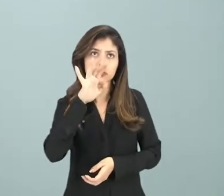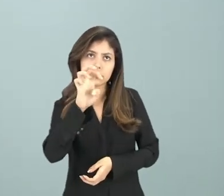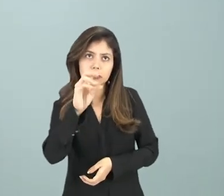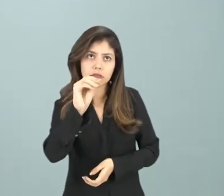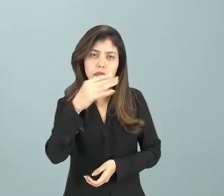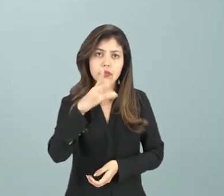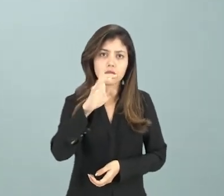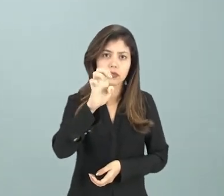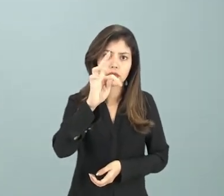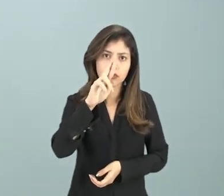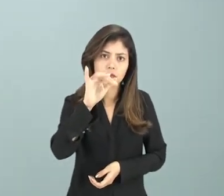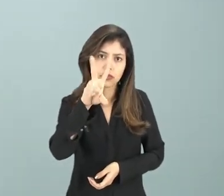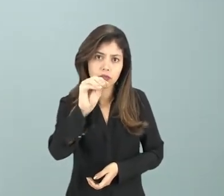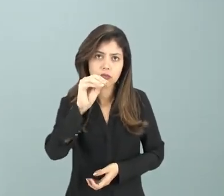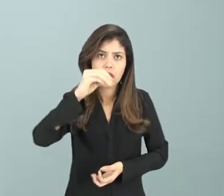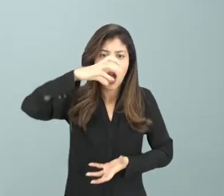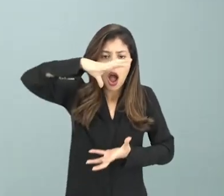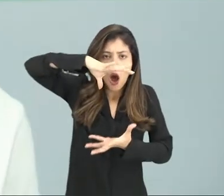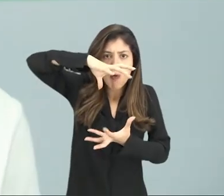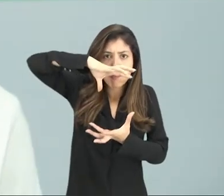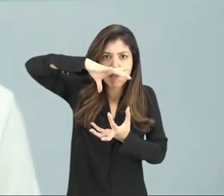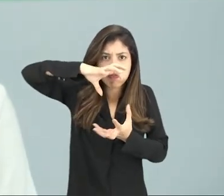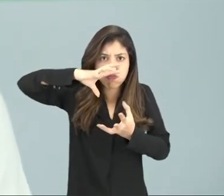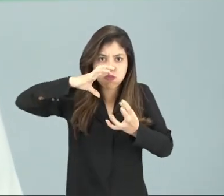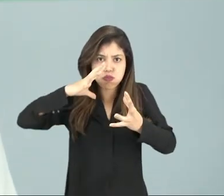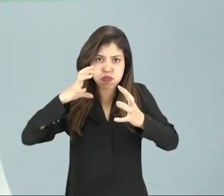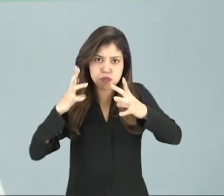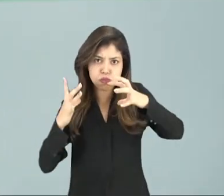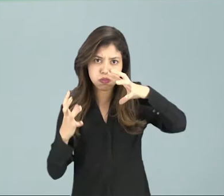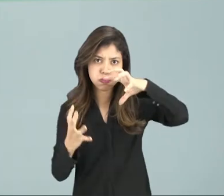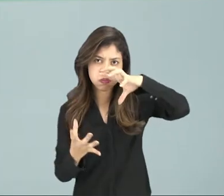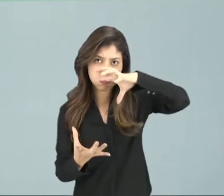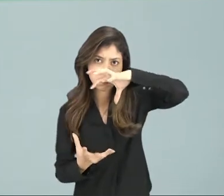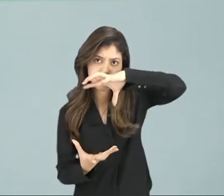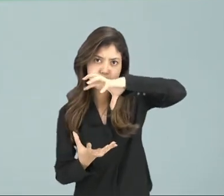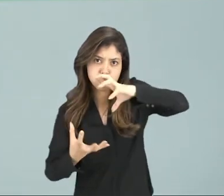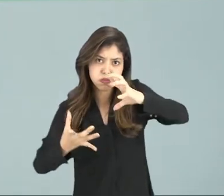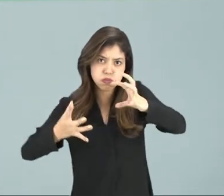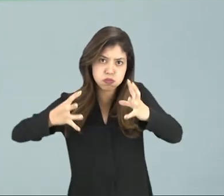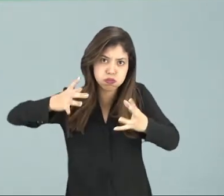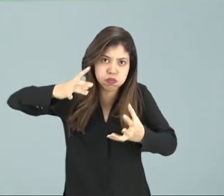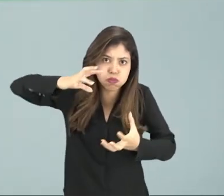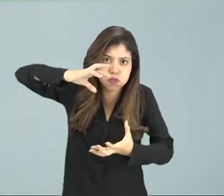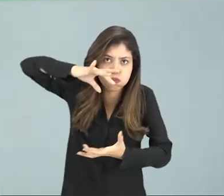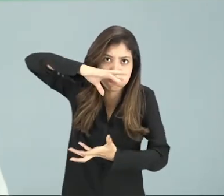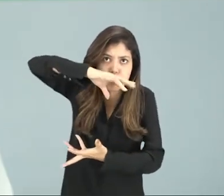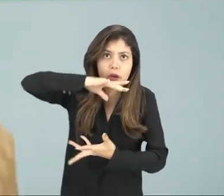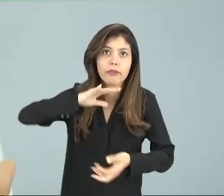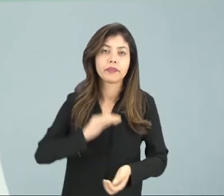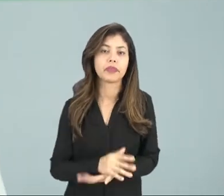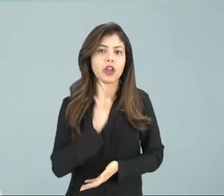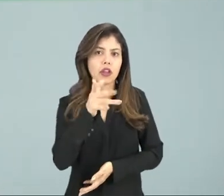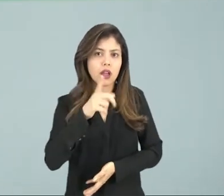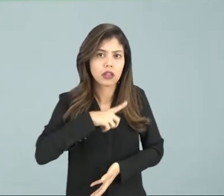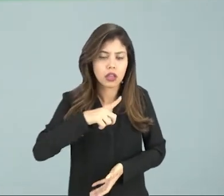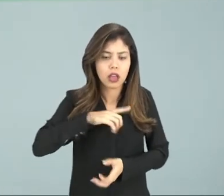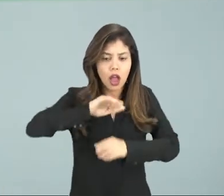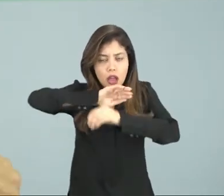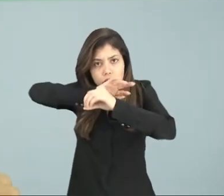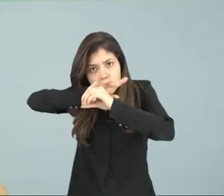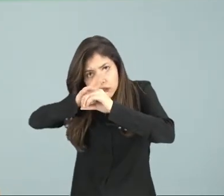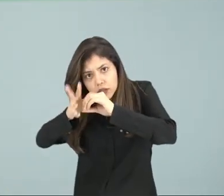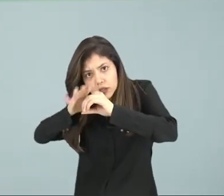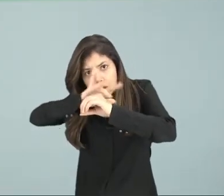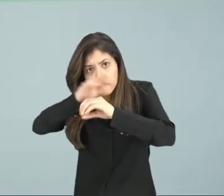estufa o efeito estufa é muito importante porque ele é um processo já natural já faz parte da